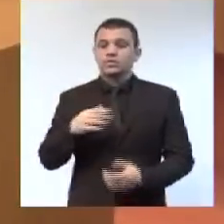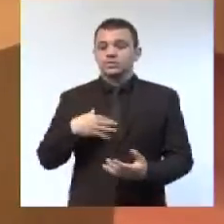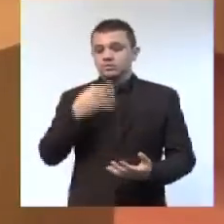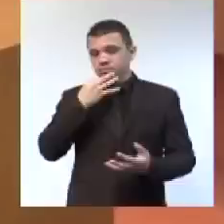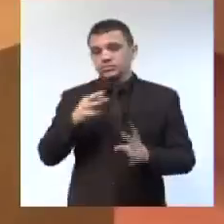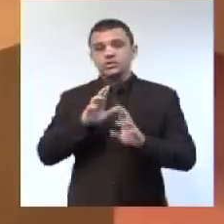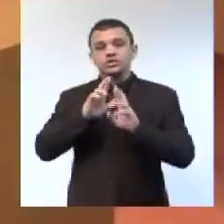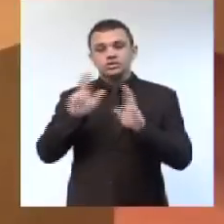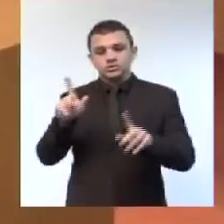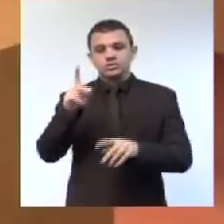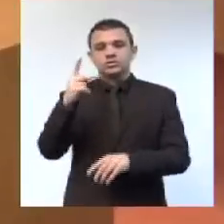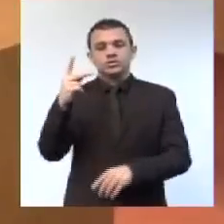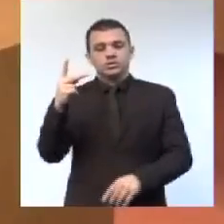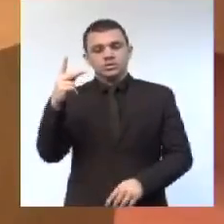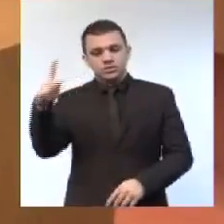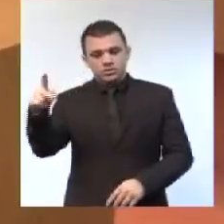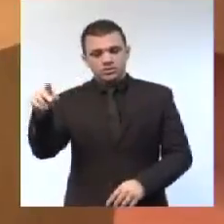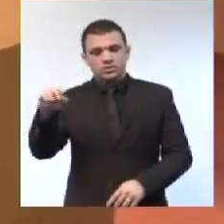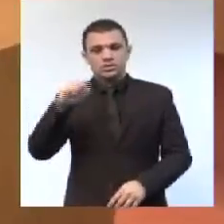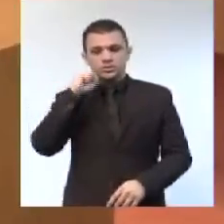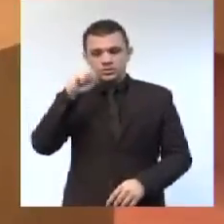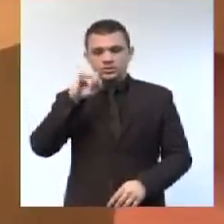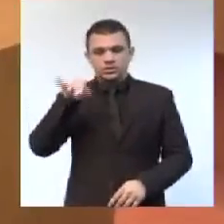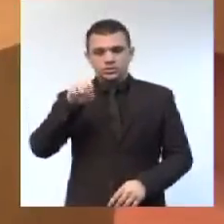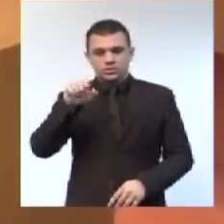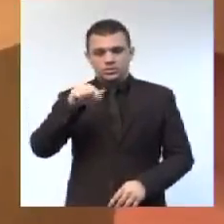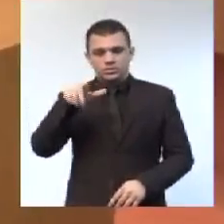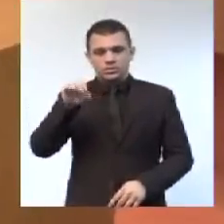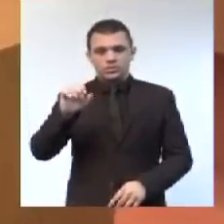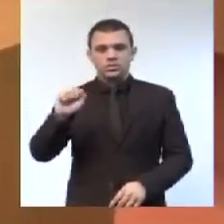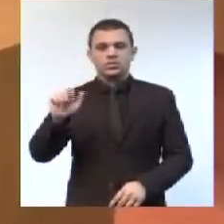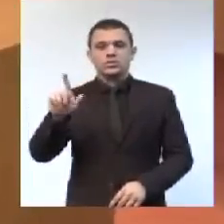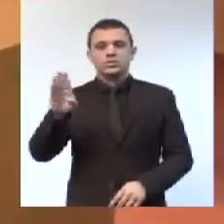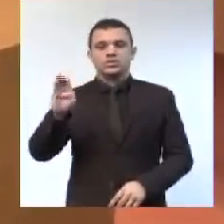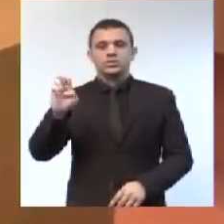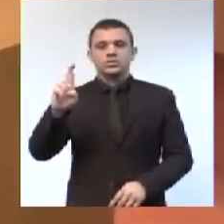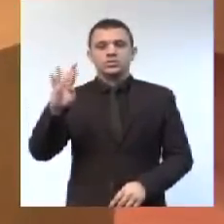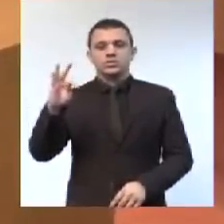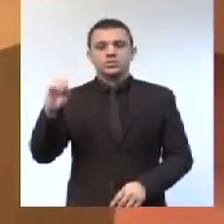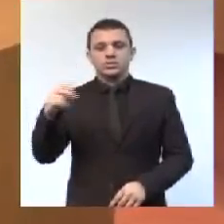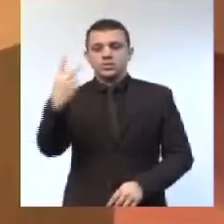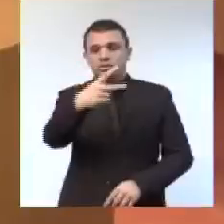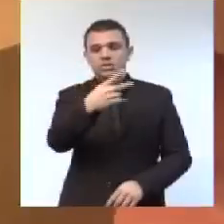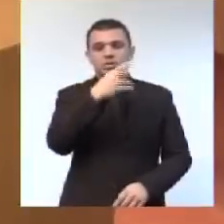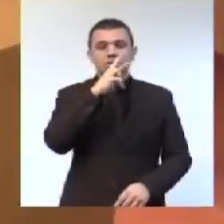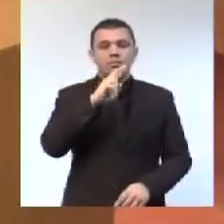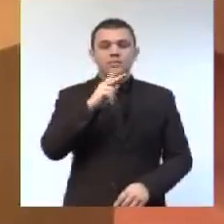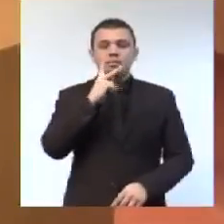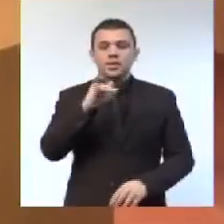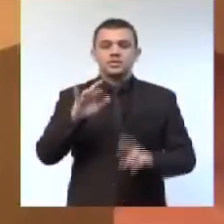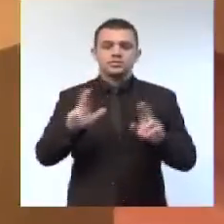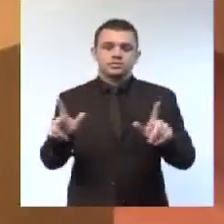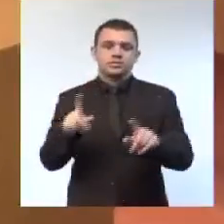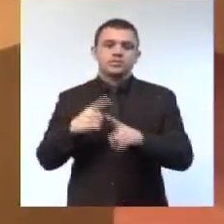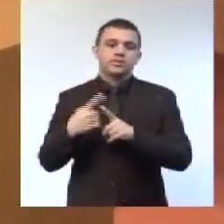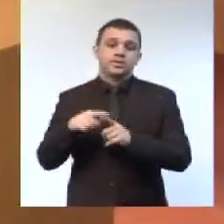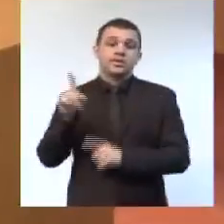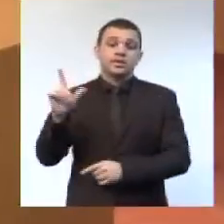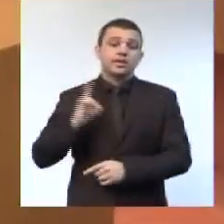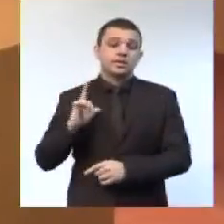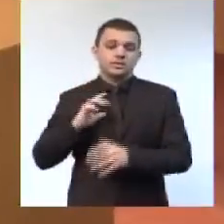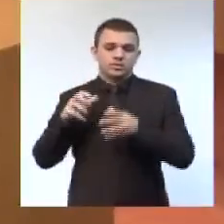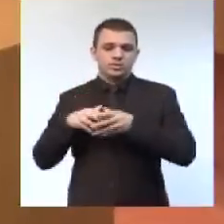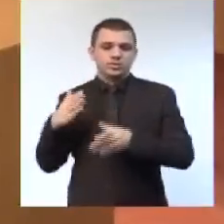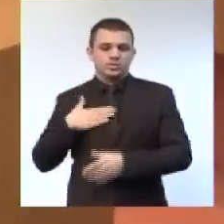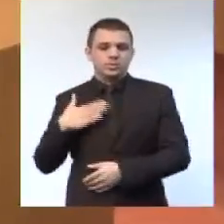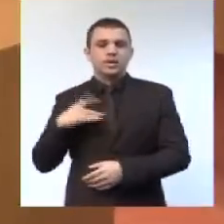Porque lá nós temos a autoridade de tratar com o senador de igual para igual. Lá